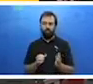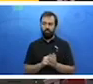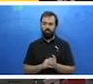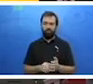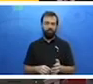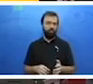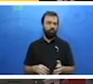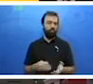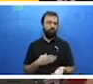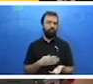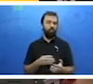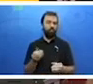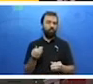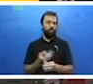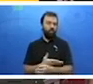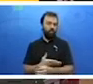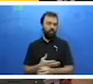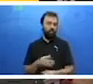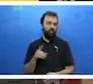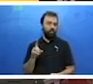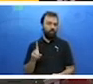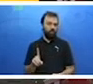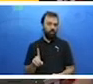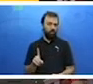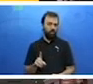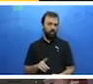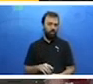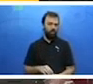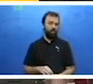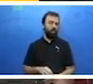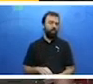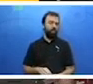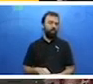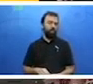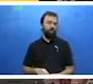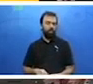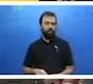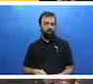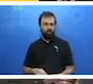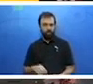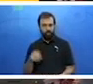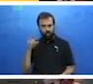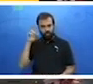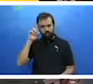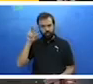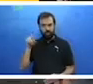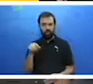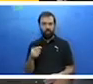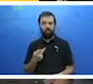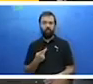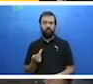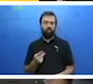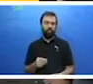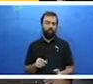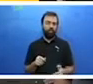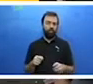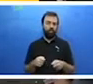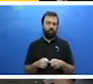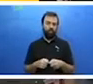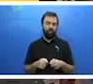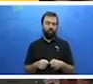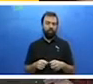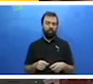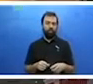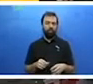Terminar a atividade 1 da página 166 e 167. Lembra que nós já fizemos a letra A, é analisando o texto, já